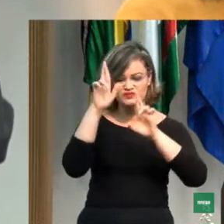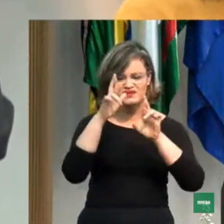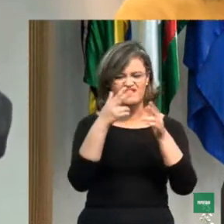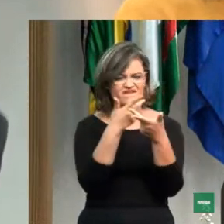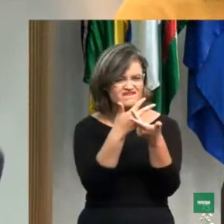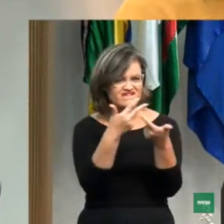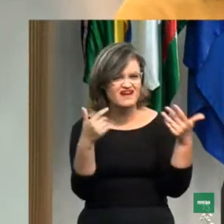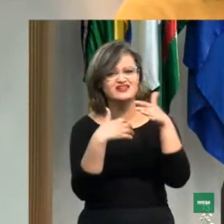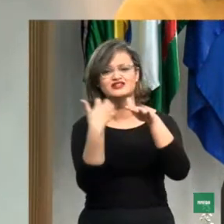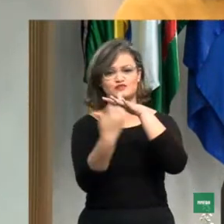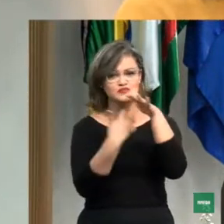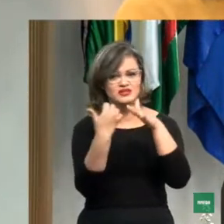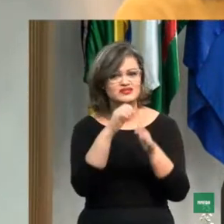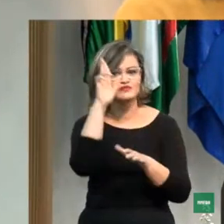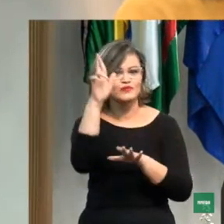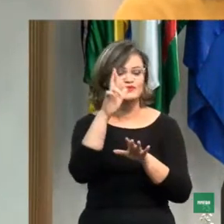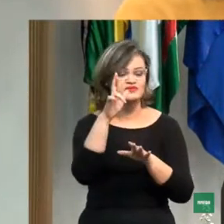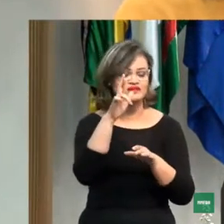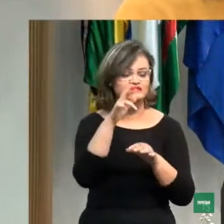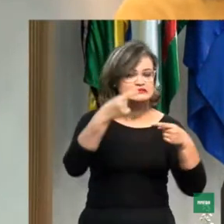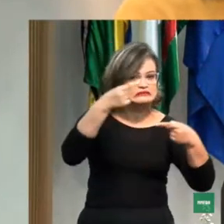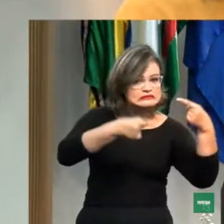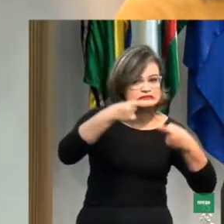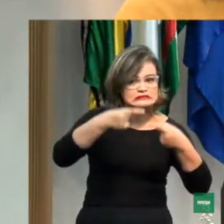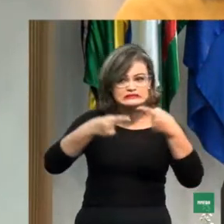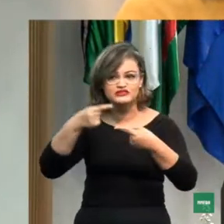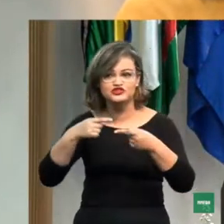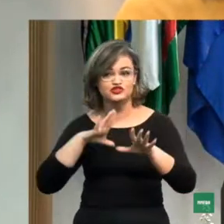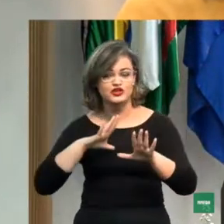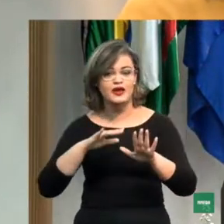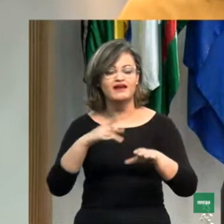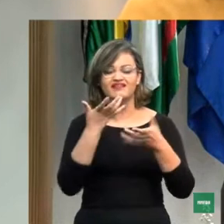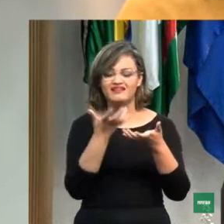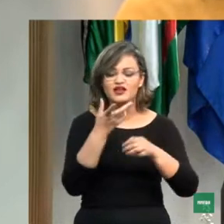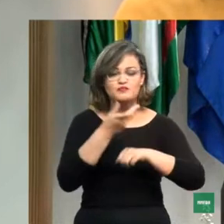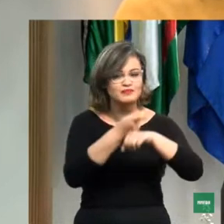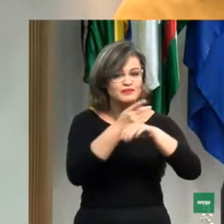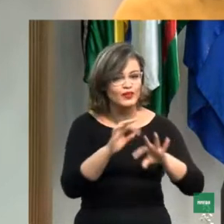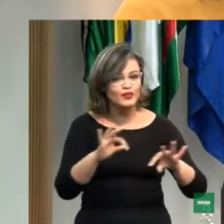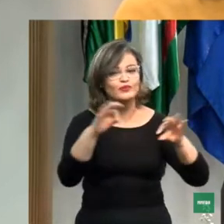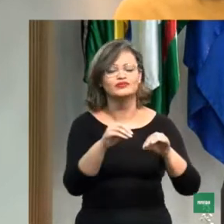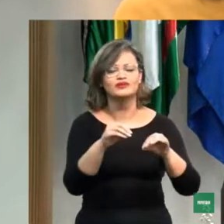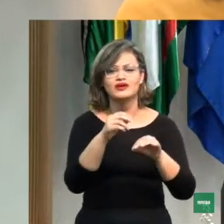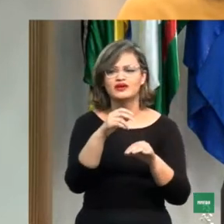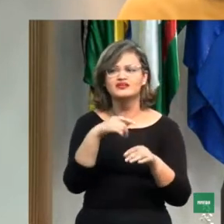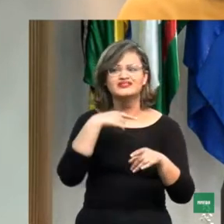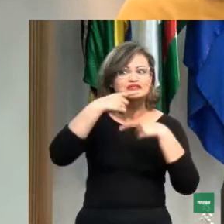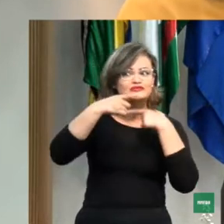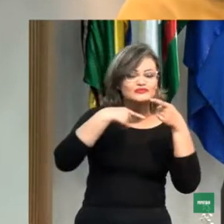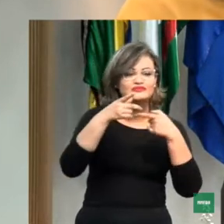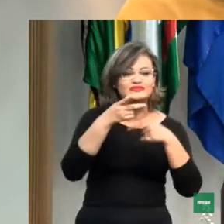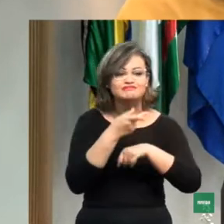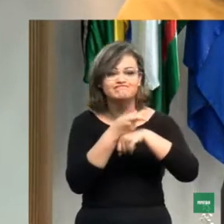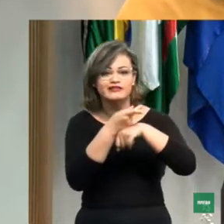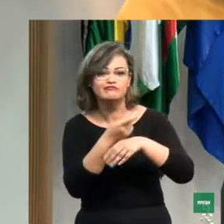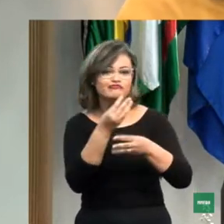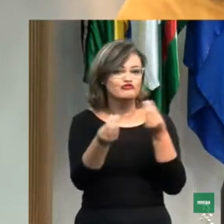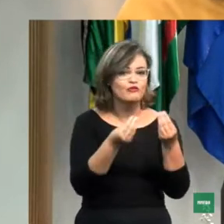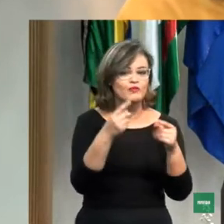que concorreram. Nós gostaríamos de premiar todas. Nós tivemos uma dúvida sobre esse prêmio, porque sabemos que as